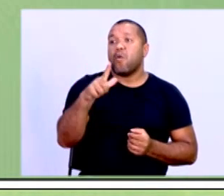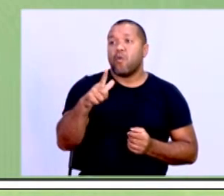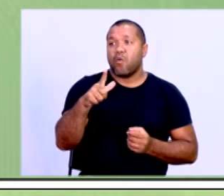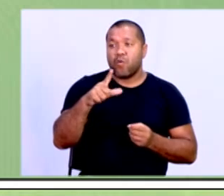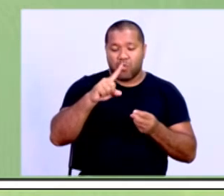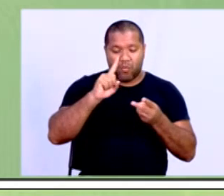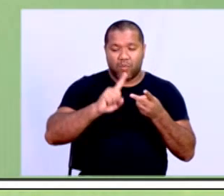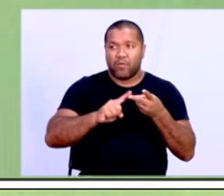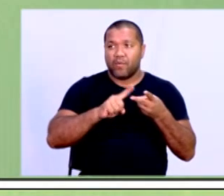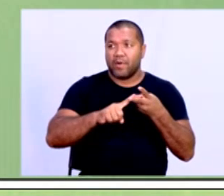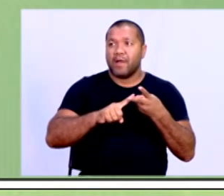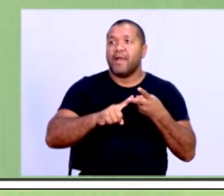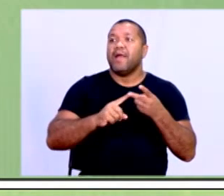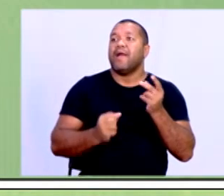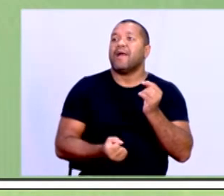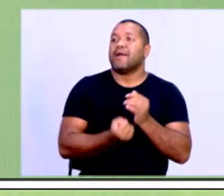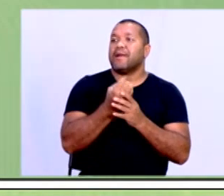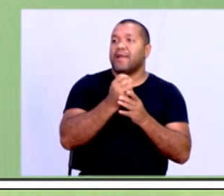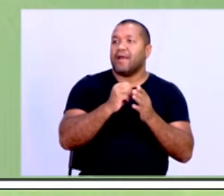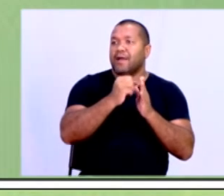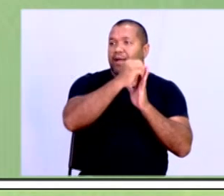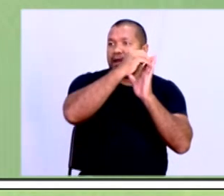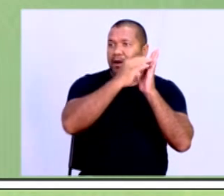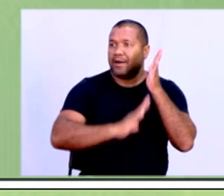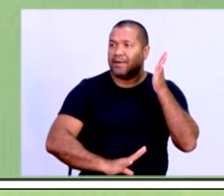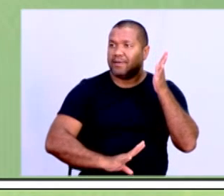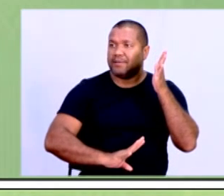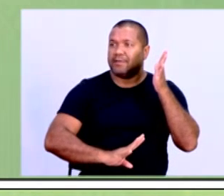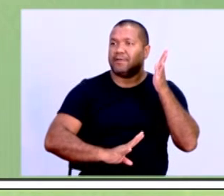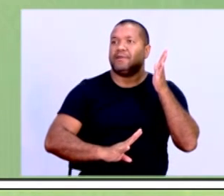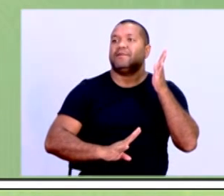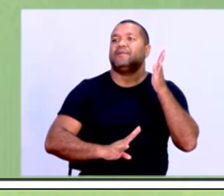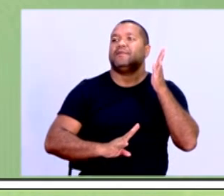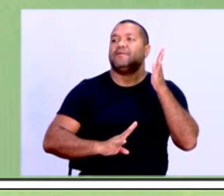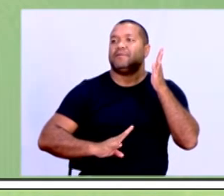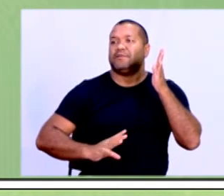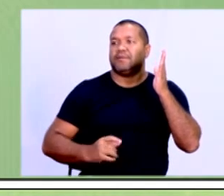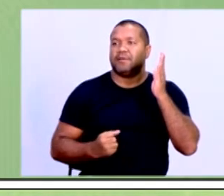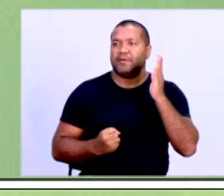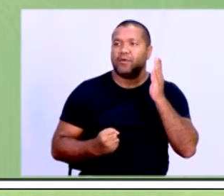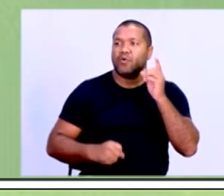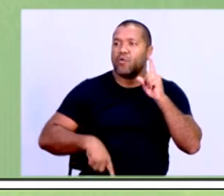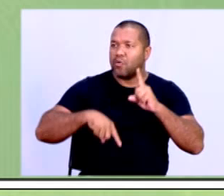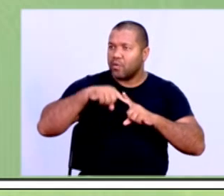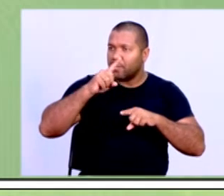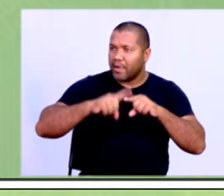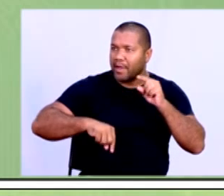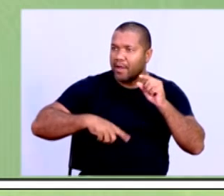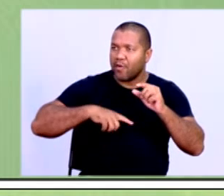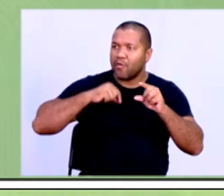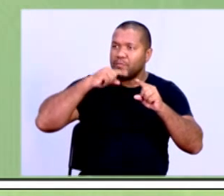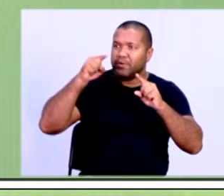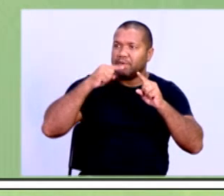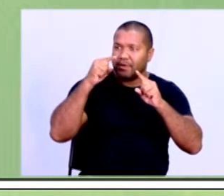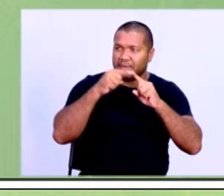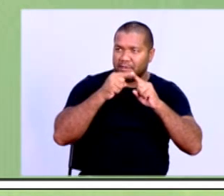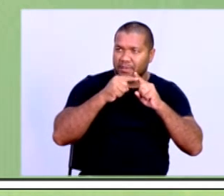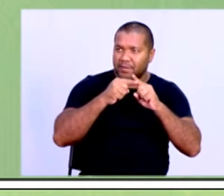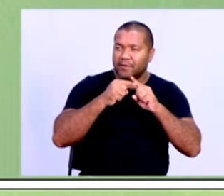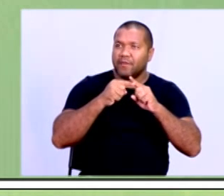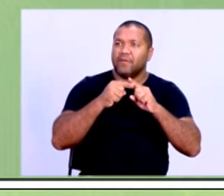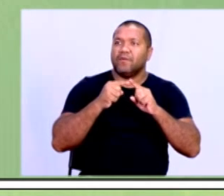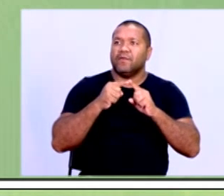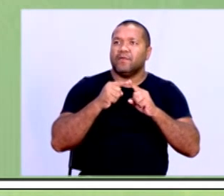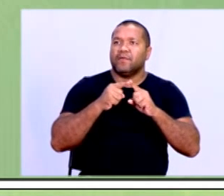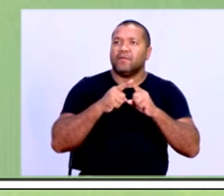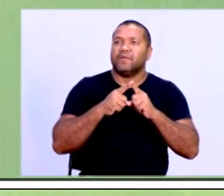lista de funcionalidades ou a lista de features. É uma atividade inicial que abrange